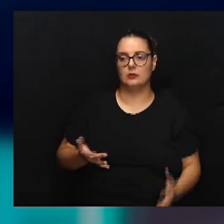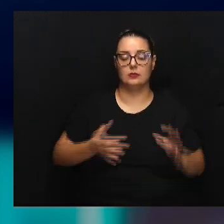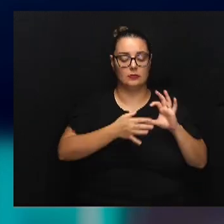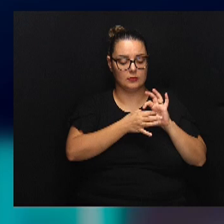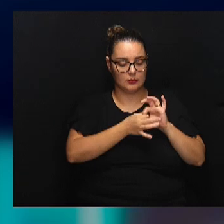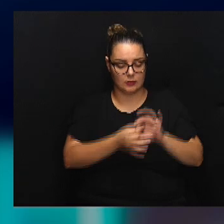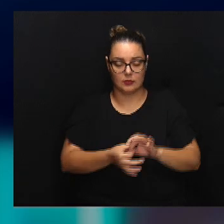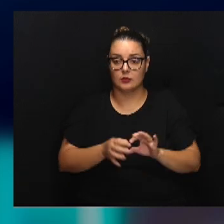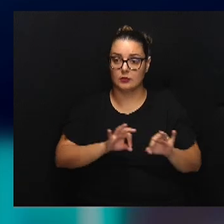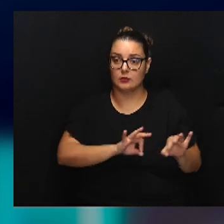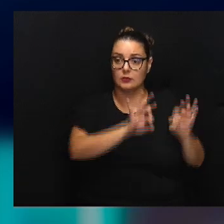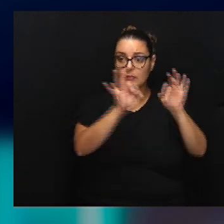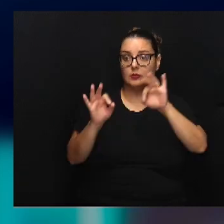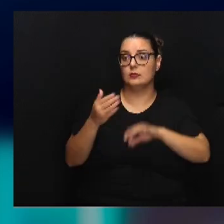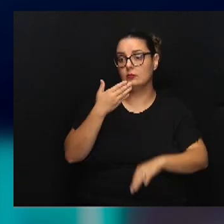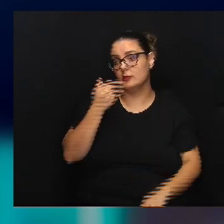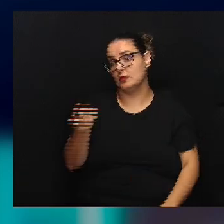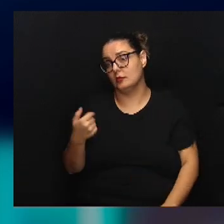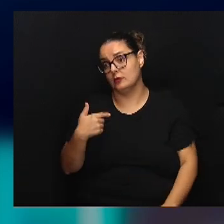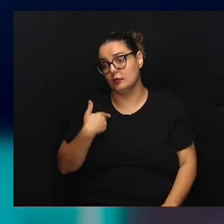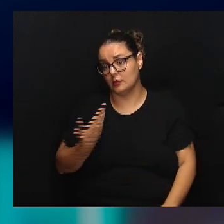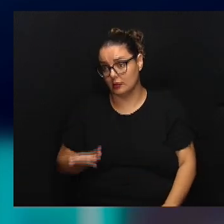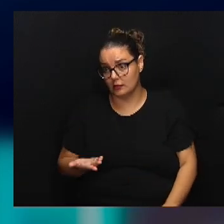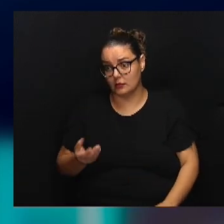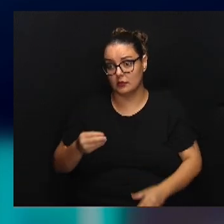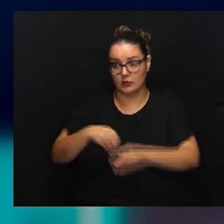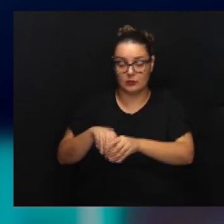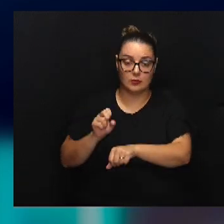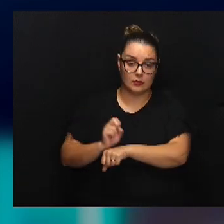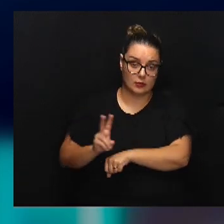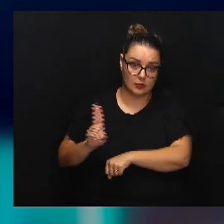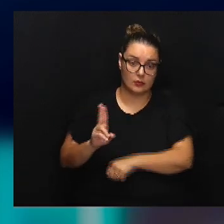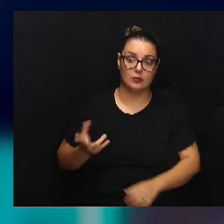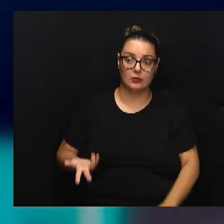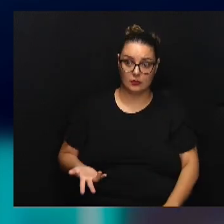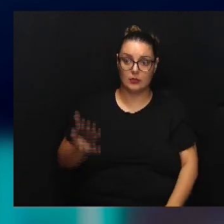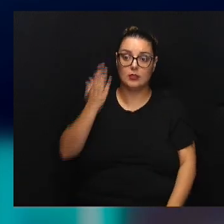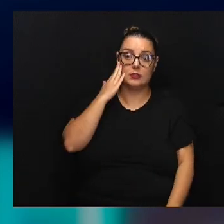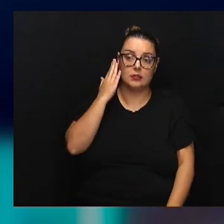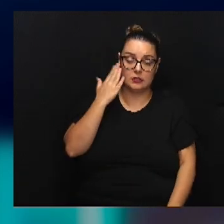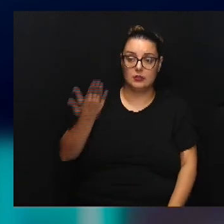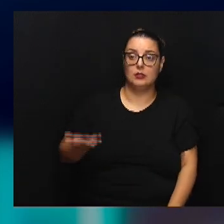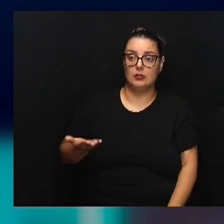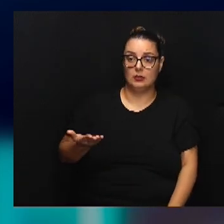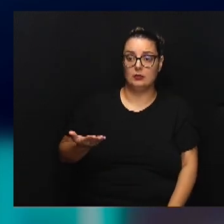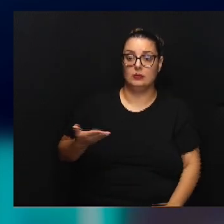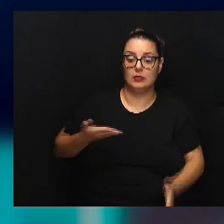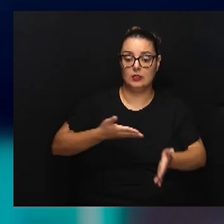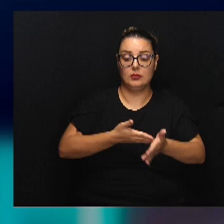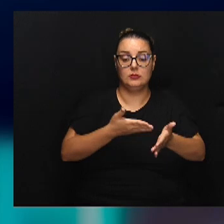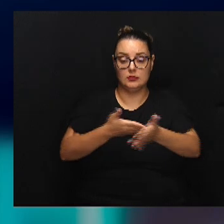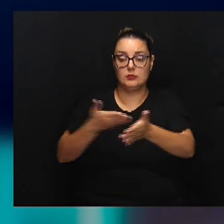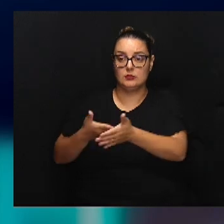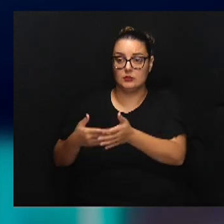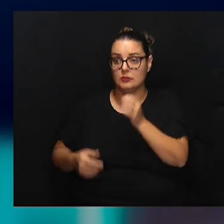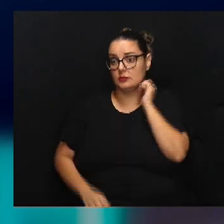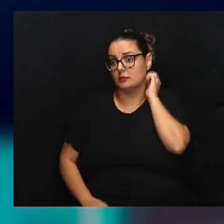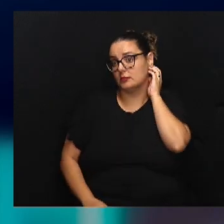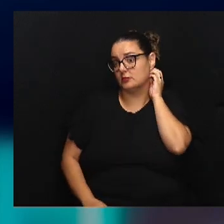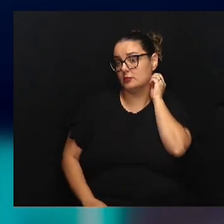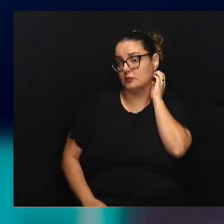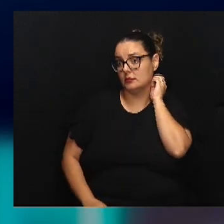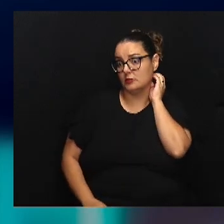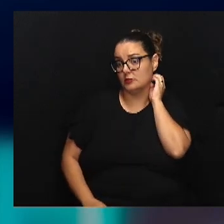que vocês acompanham melhor do que eu, né? Quem está na universidade, sobretudo, sabe as restrições que estão